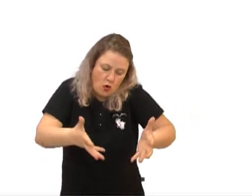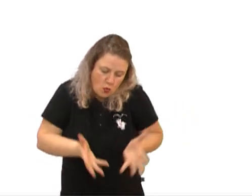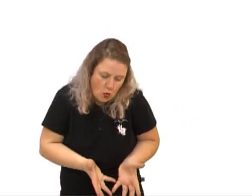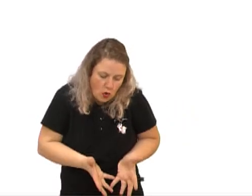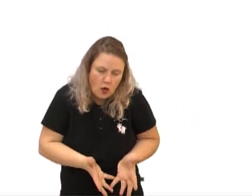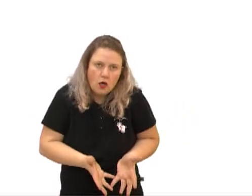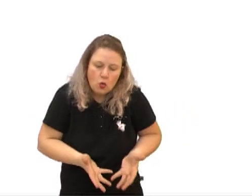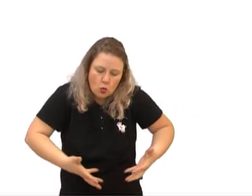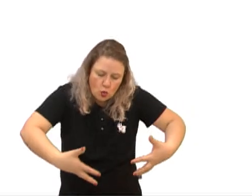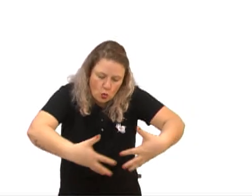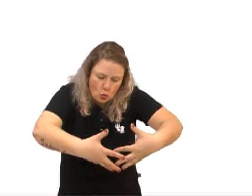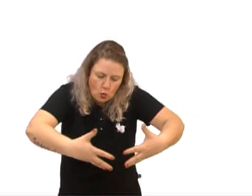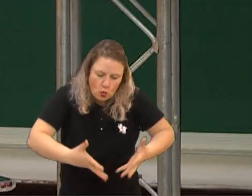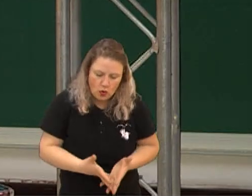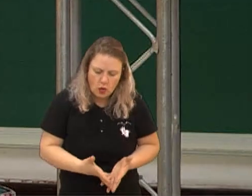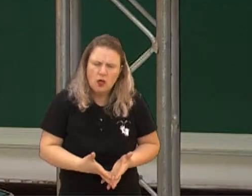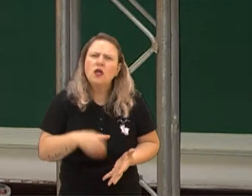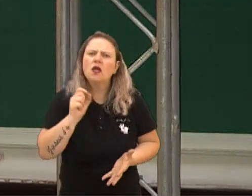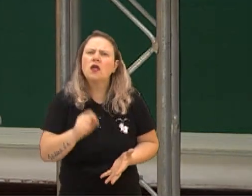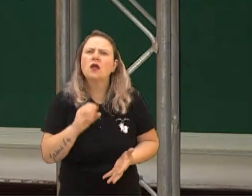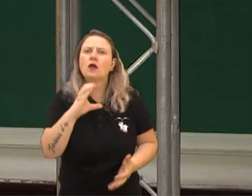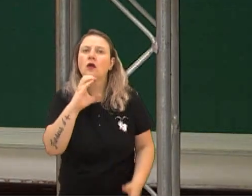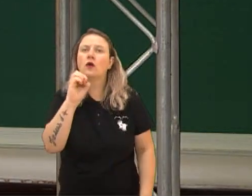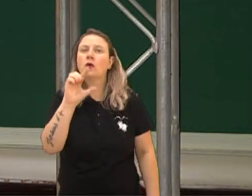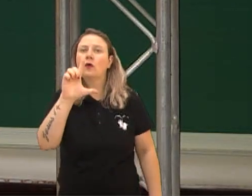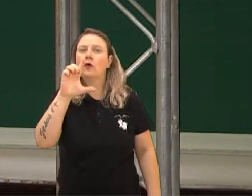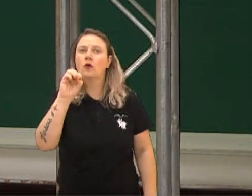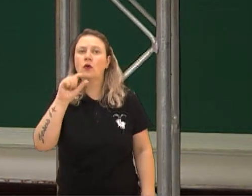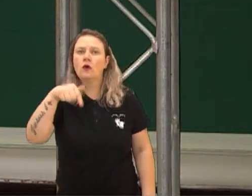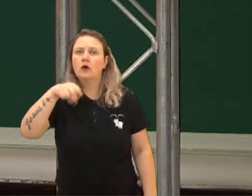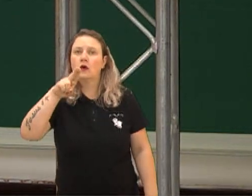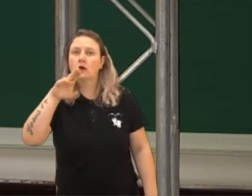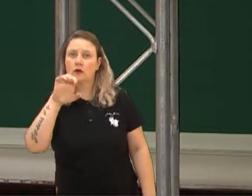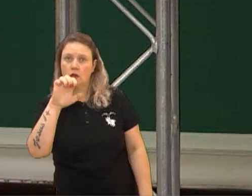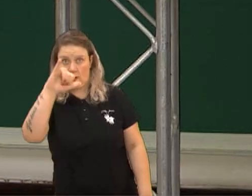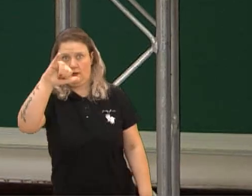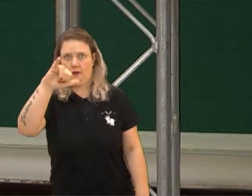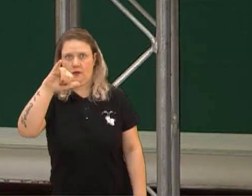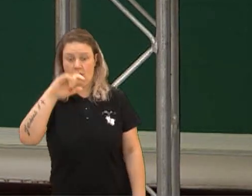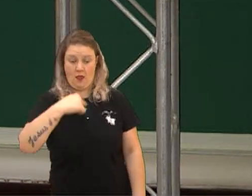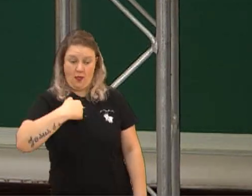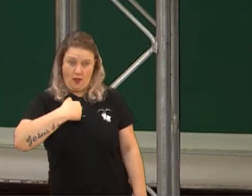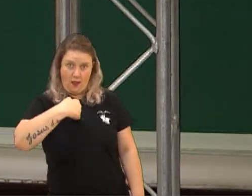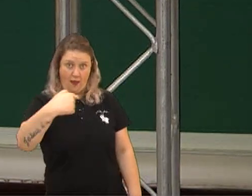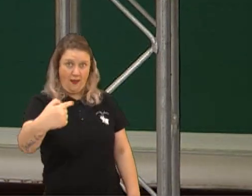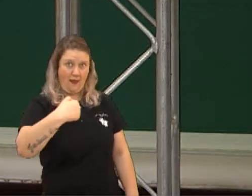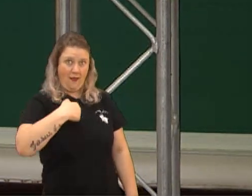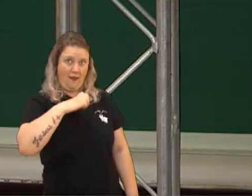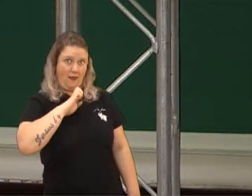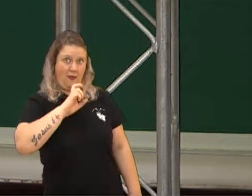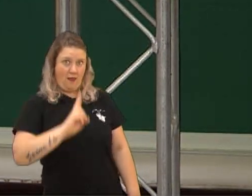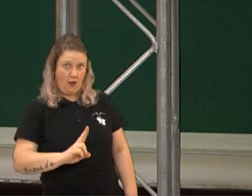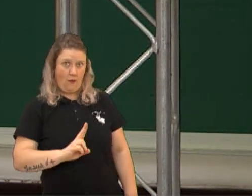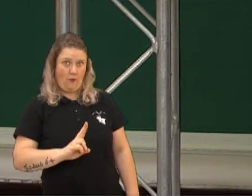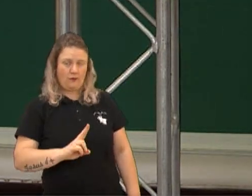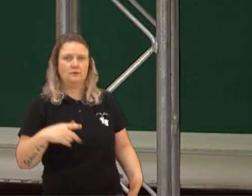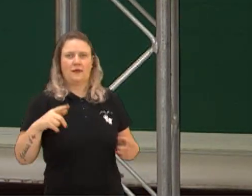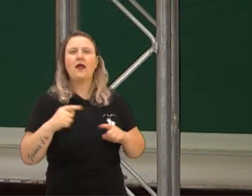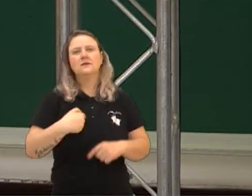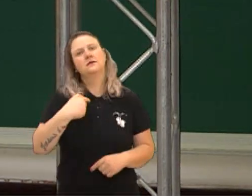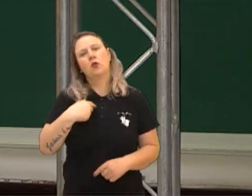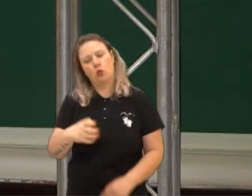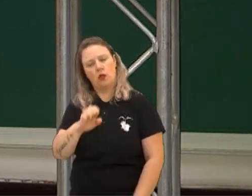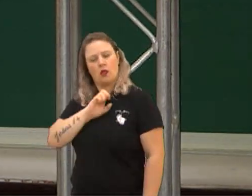na sua porta, quem coloquei? Aí seria um sujeito oculto. Eu coloquei. Por que ele é oculto? Porque eu sei que se trata